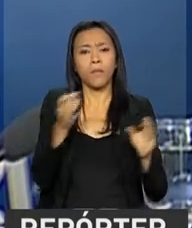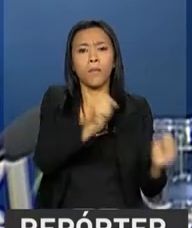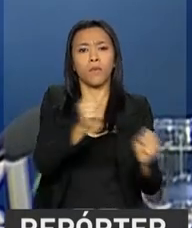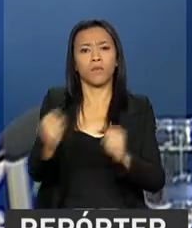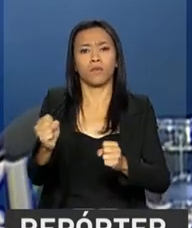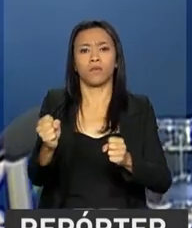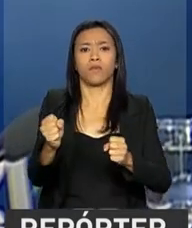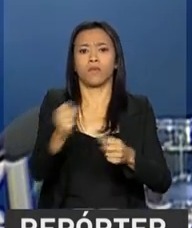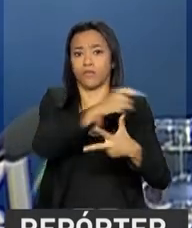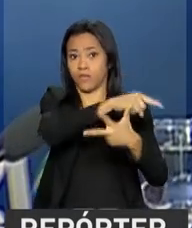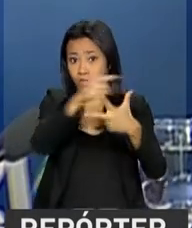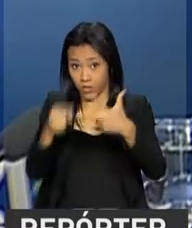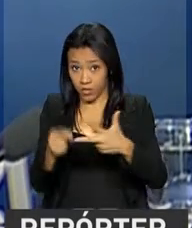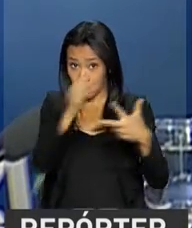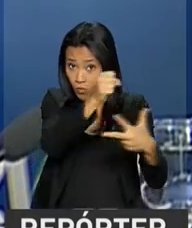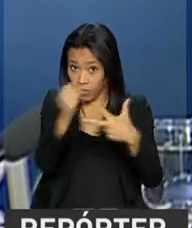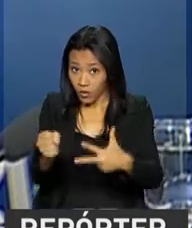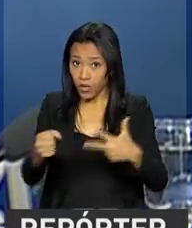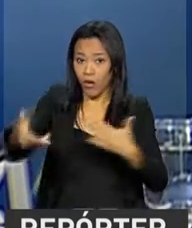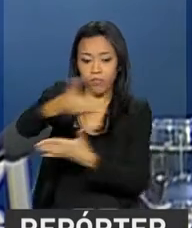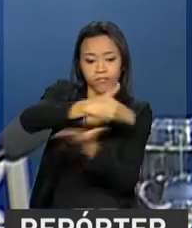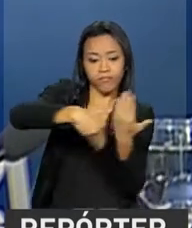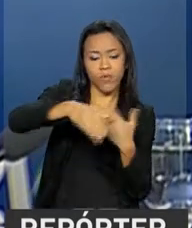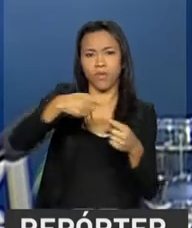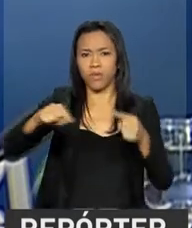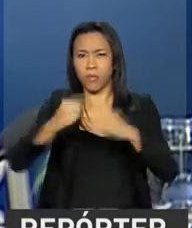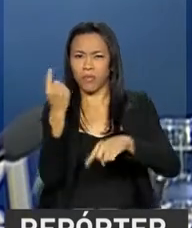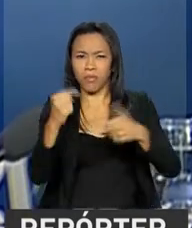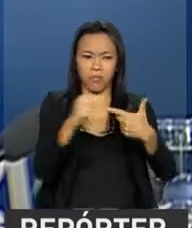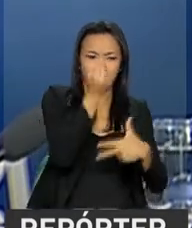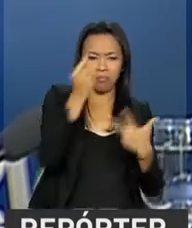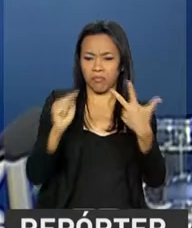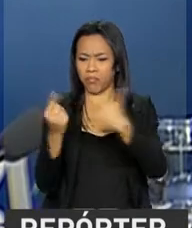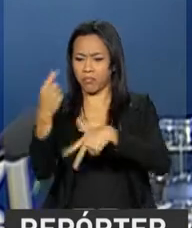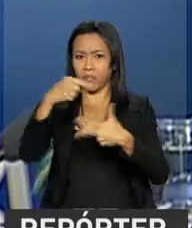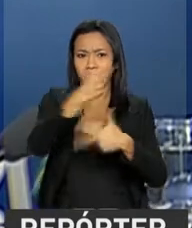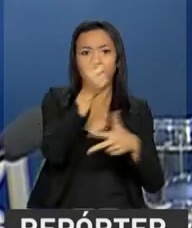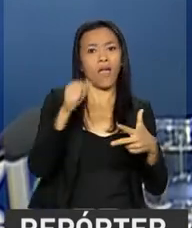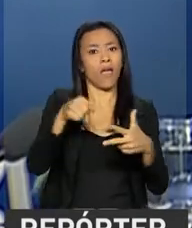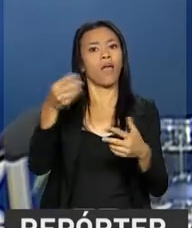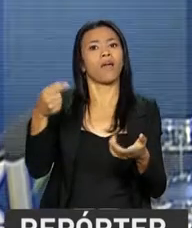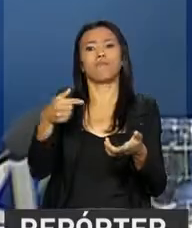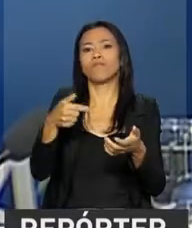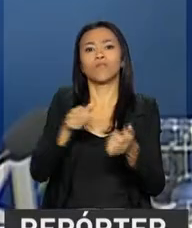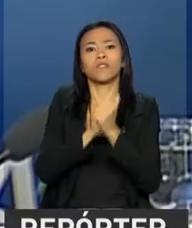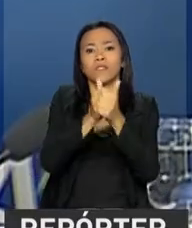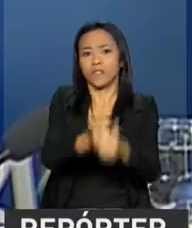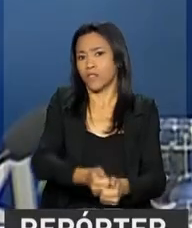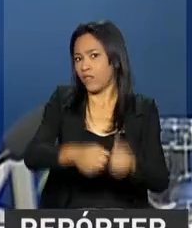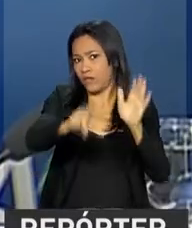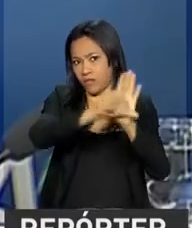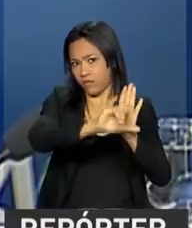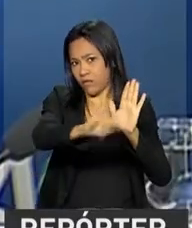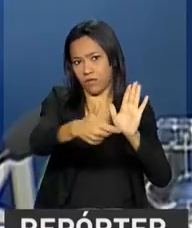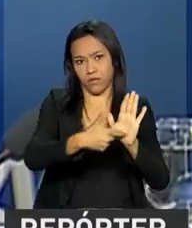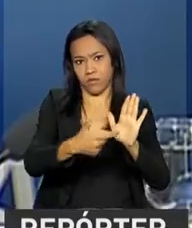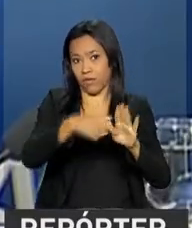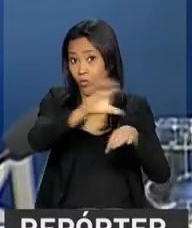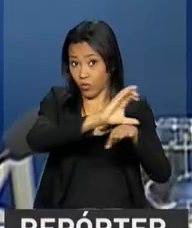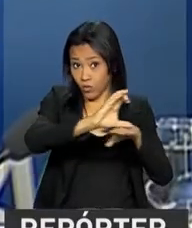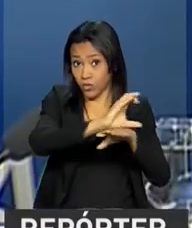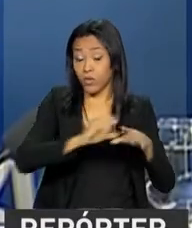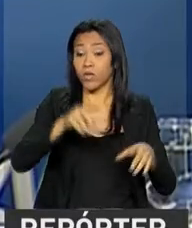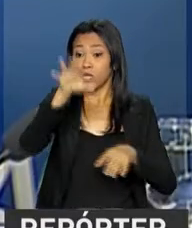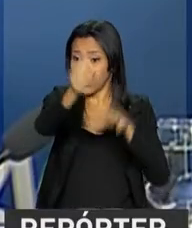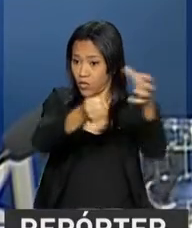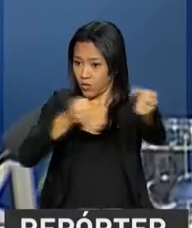independência entre os poderes. Então, toda vez que há uma desarmonia, o que há é uma inconstitucionalidade. E os advogados públicos são aqueles que são